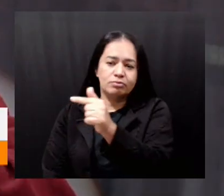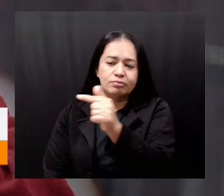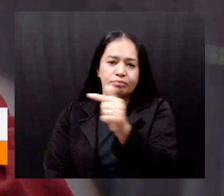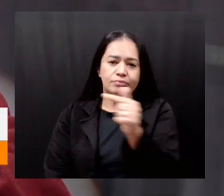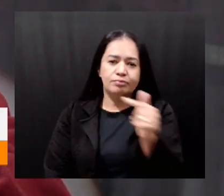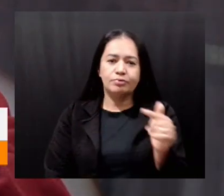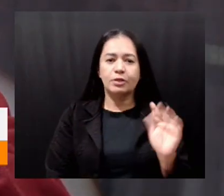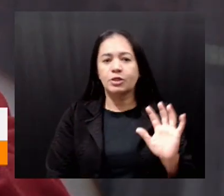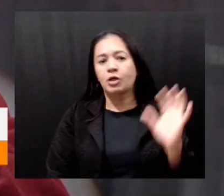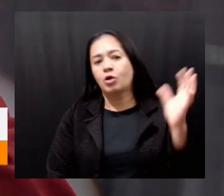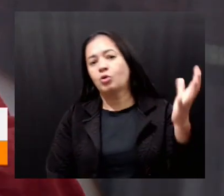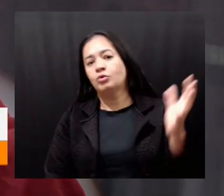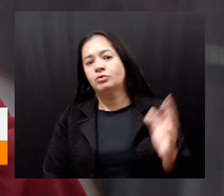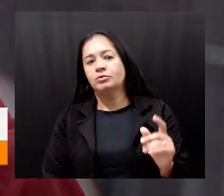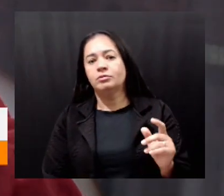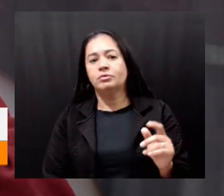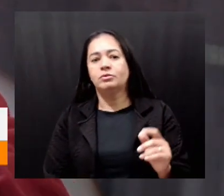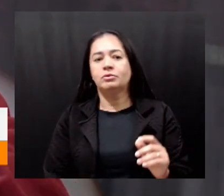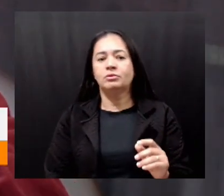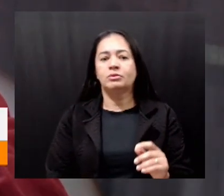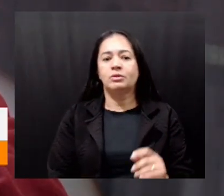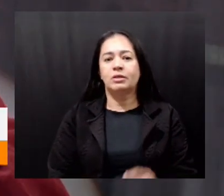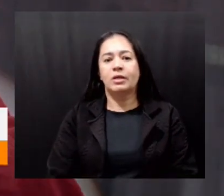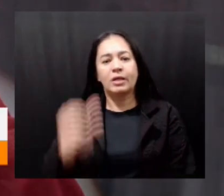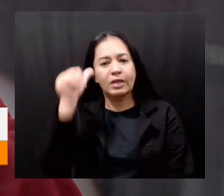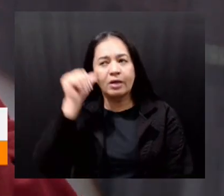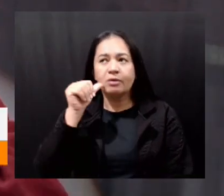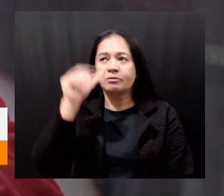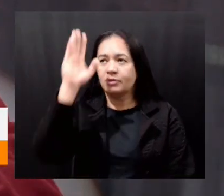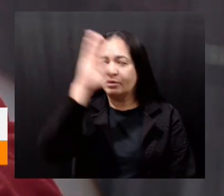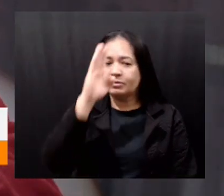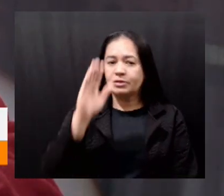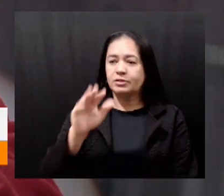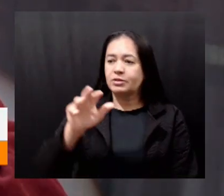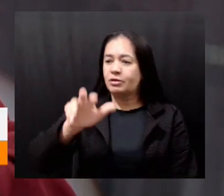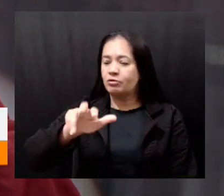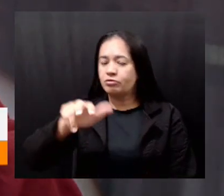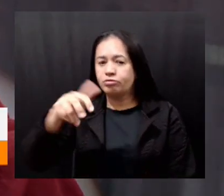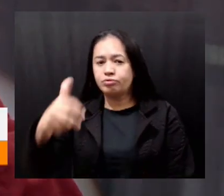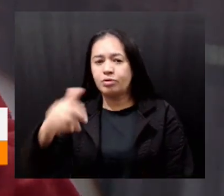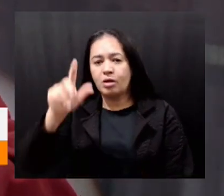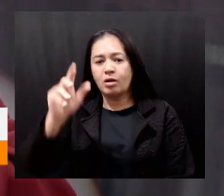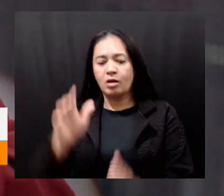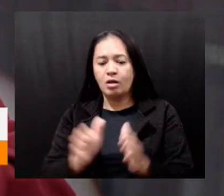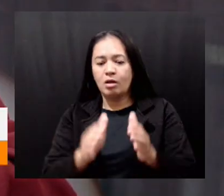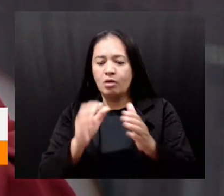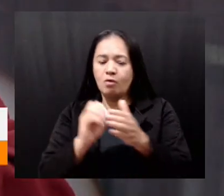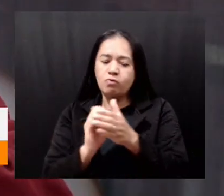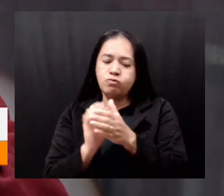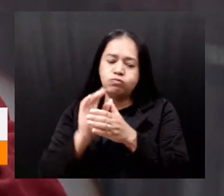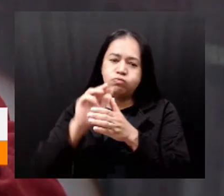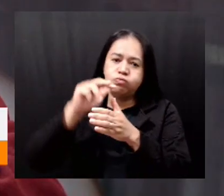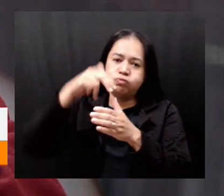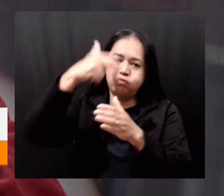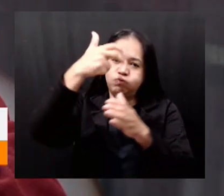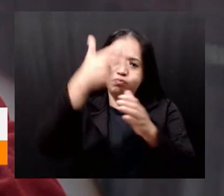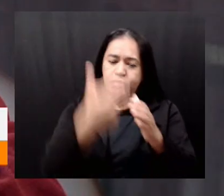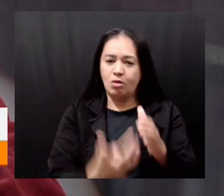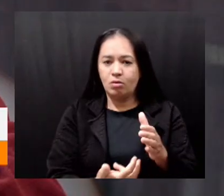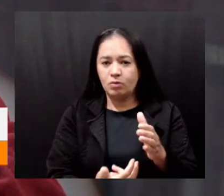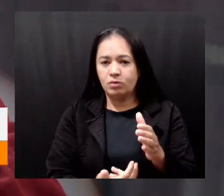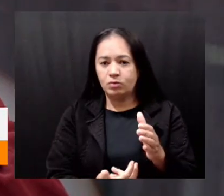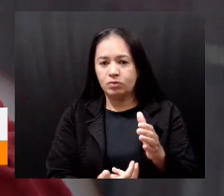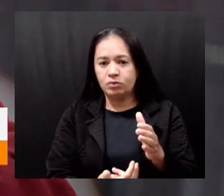com a brasileira que faleceu, né, na queda no vulcão. Então a gente tem todo, como a Karina trouxe, a questão